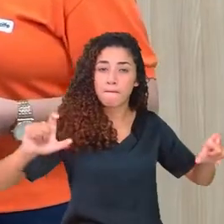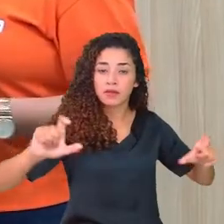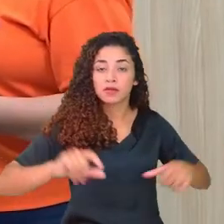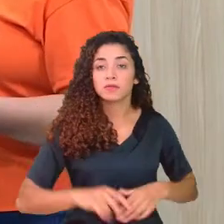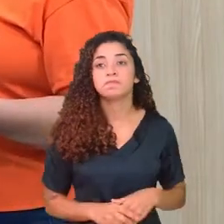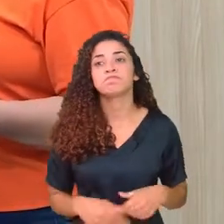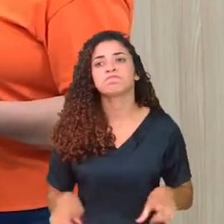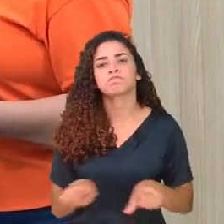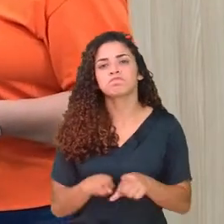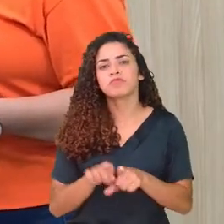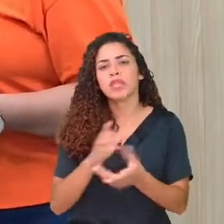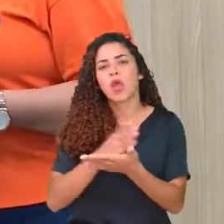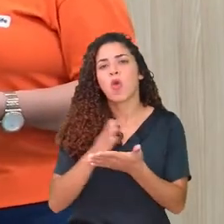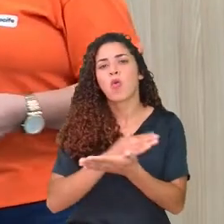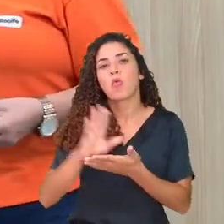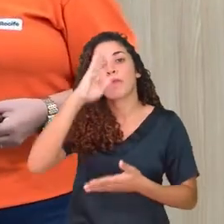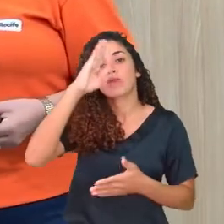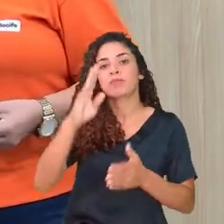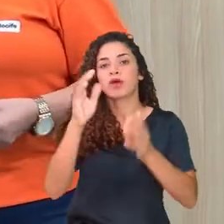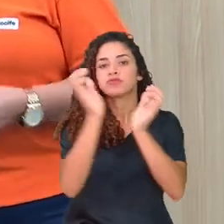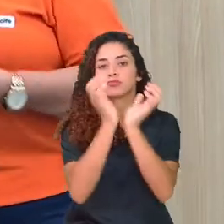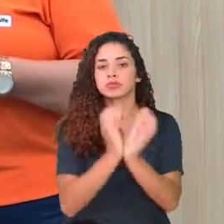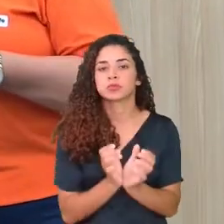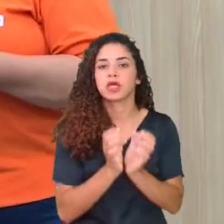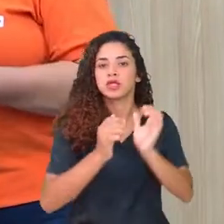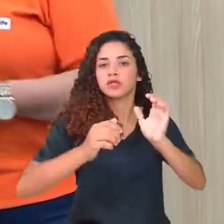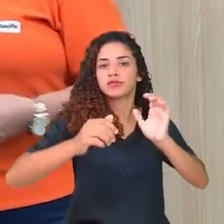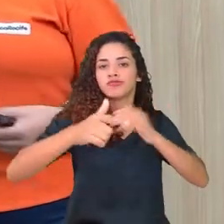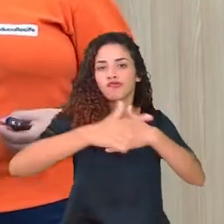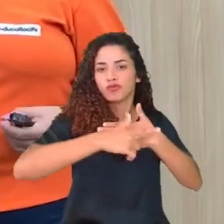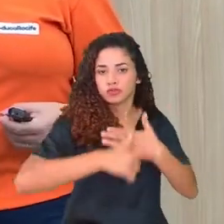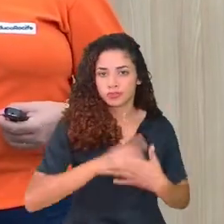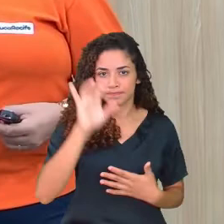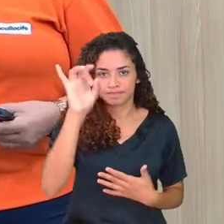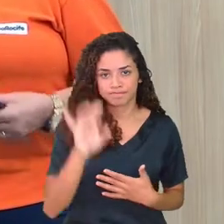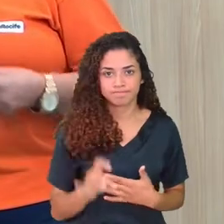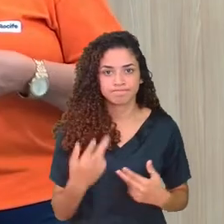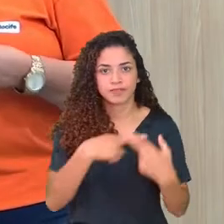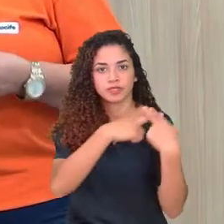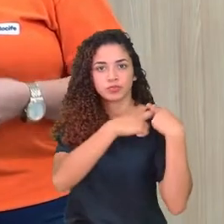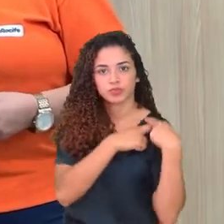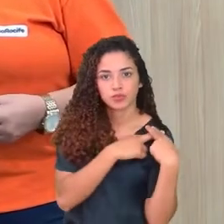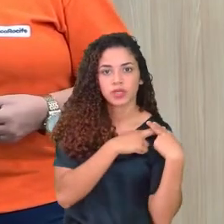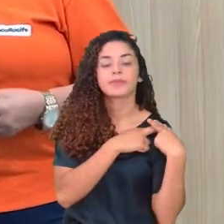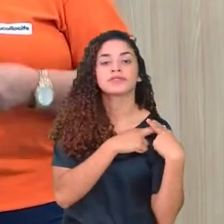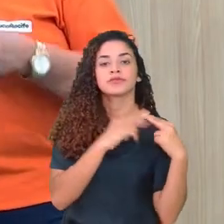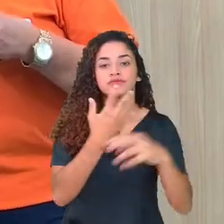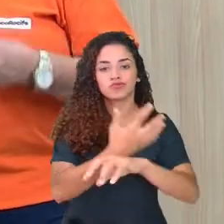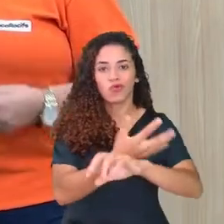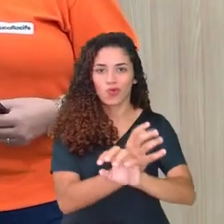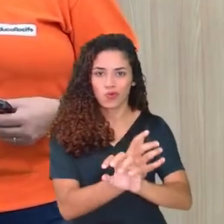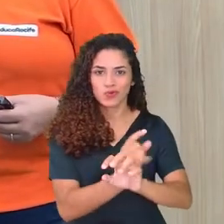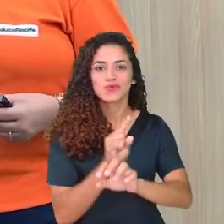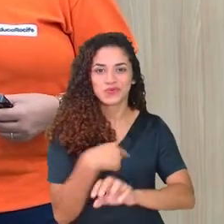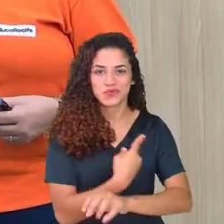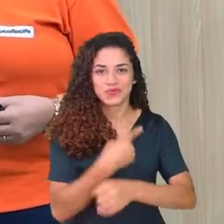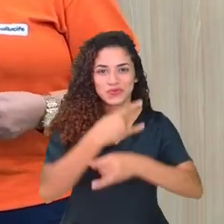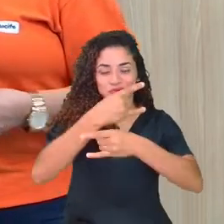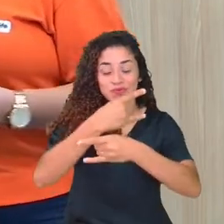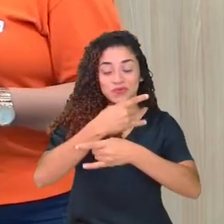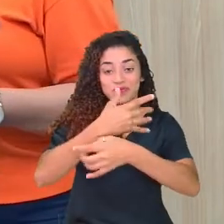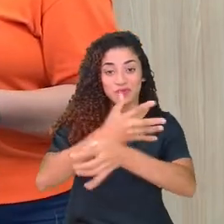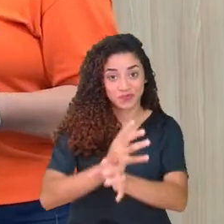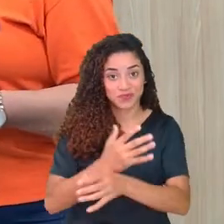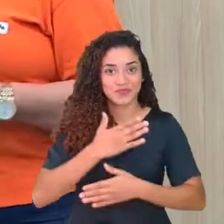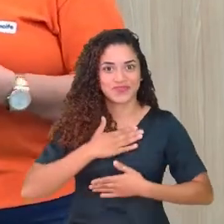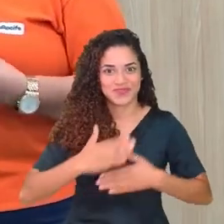também algumas das principais funções, aí a responsabilidade dos nossos ossos, do nosso esqueleto. Então,